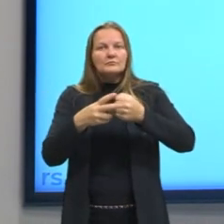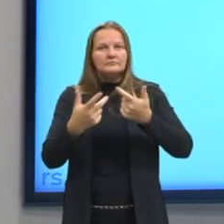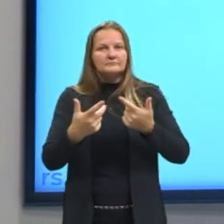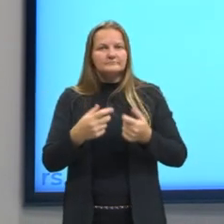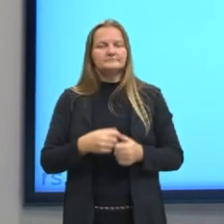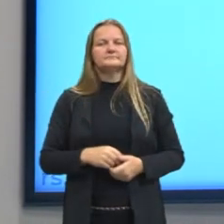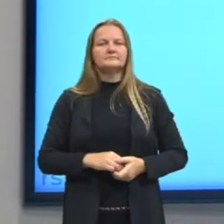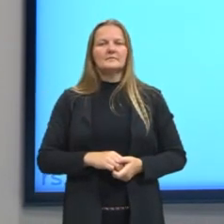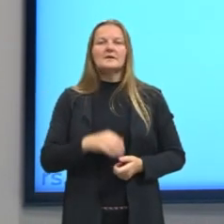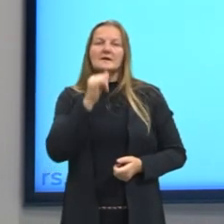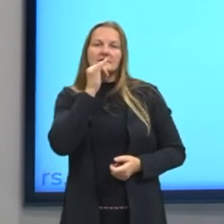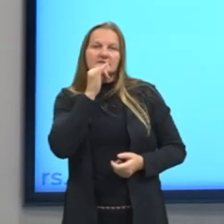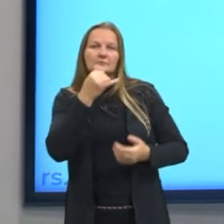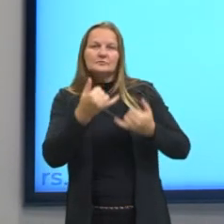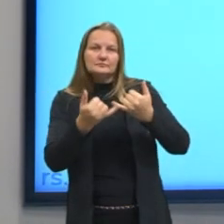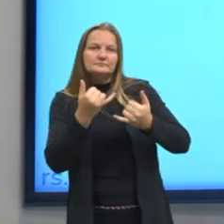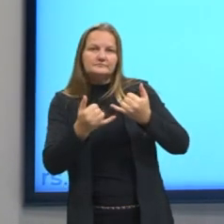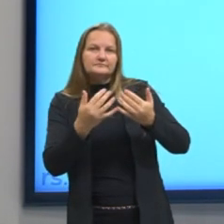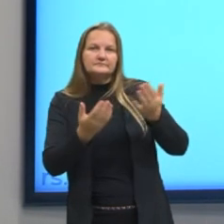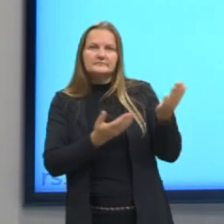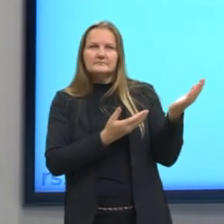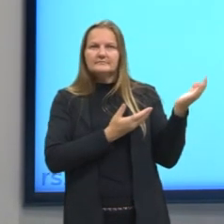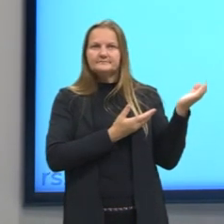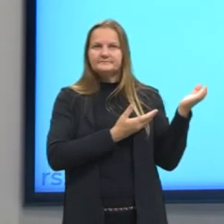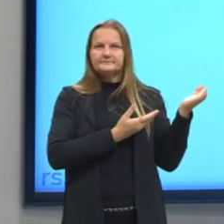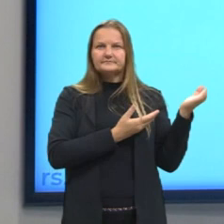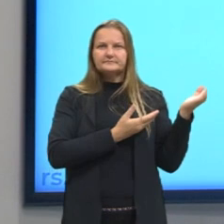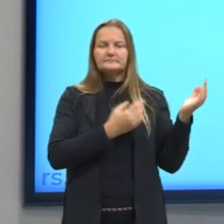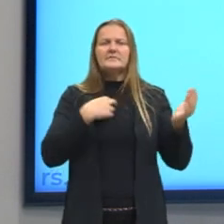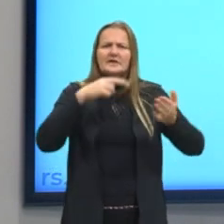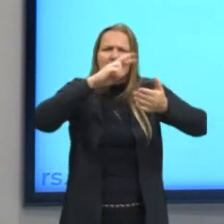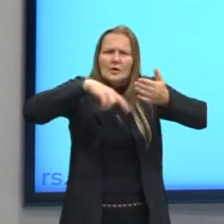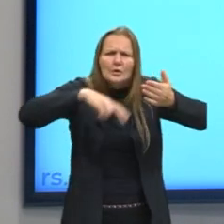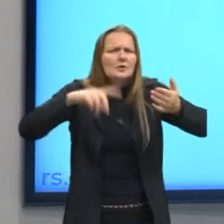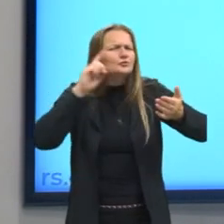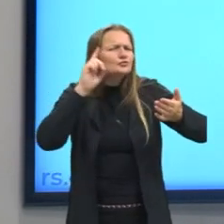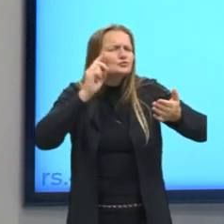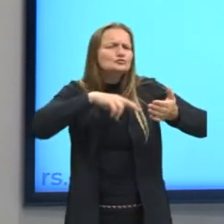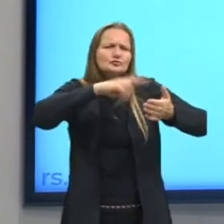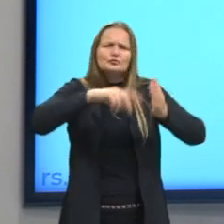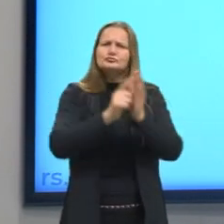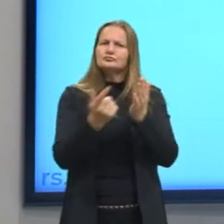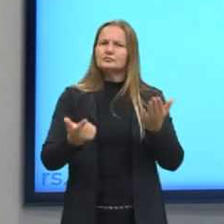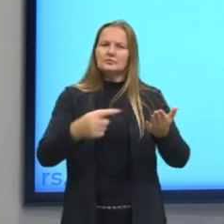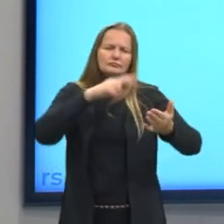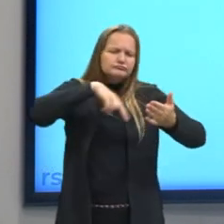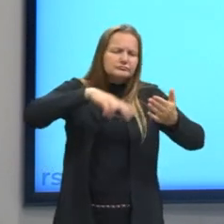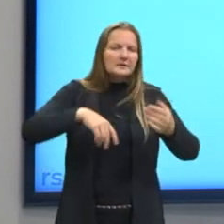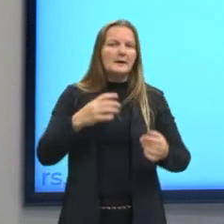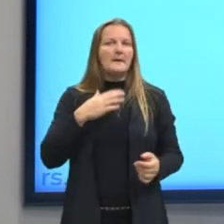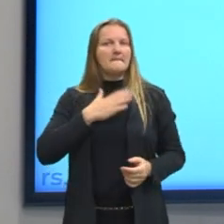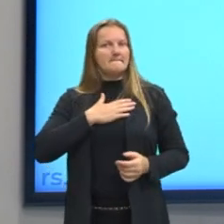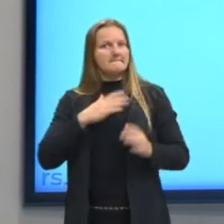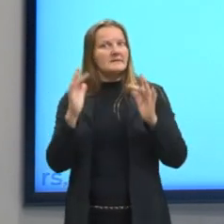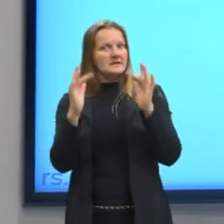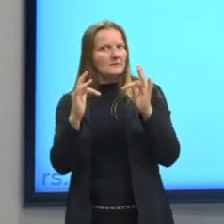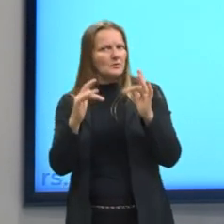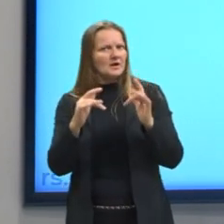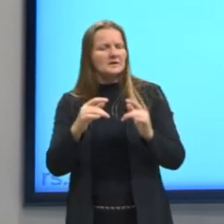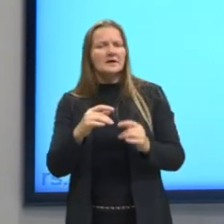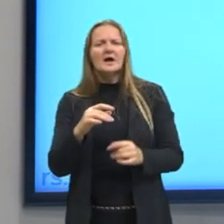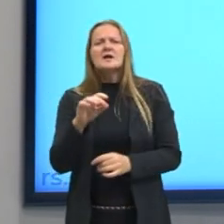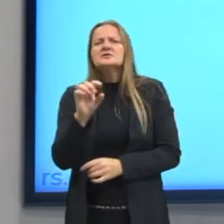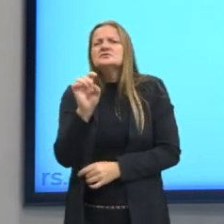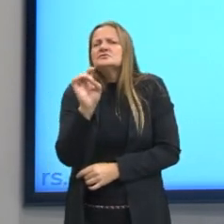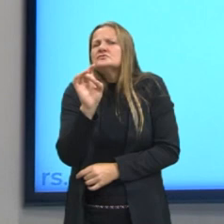tá Por exemplo quando eu digo é um leio o jornal todos os dias minha namorada lê